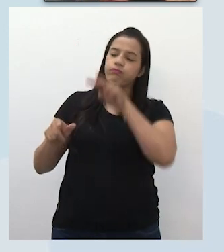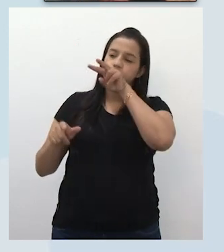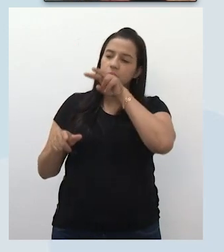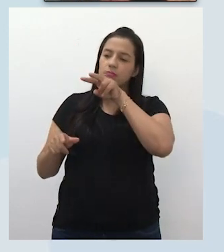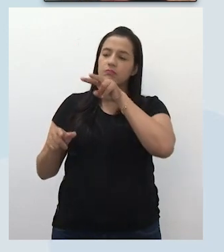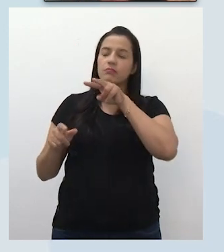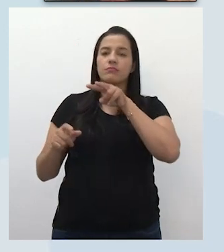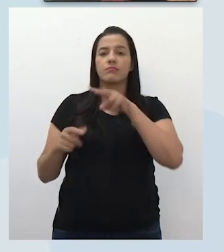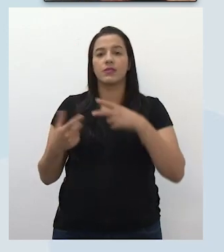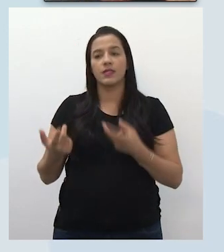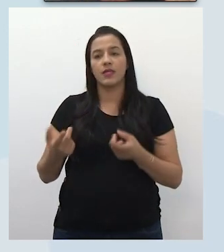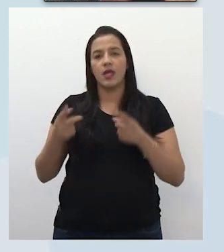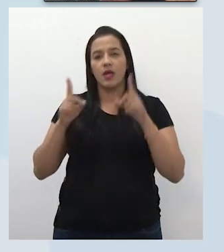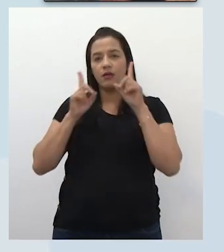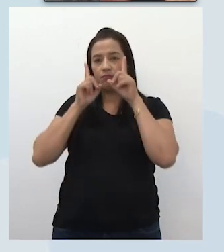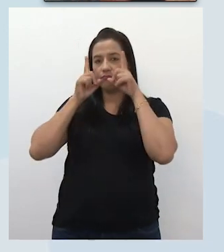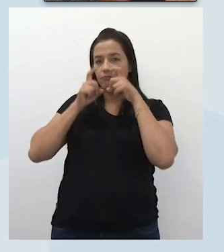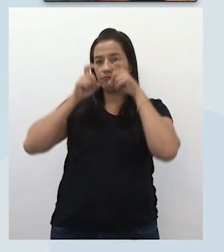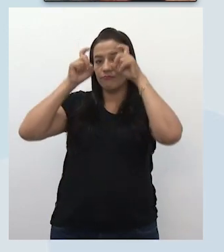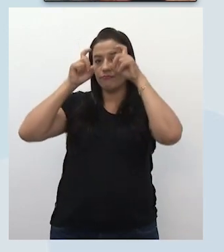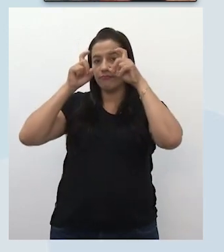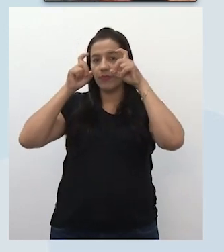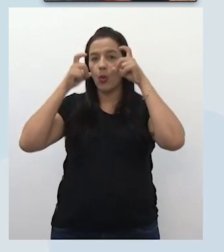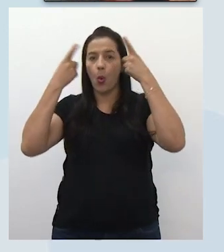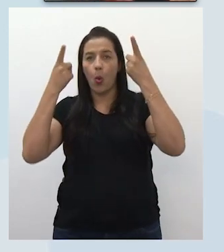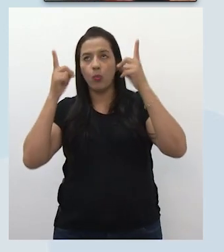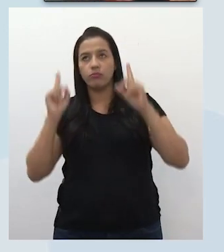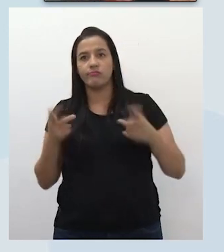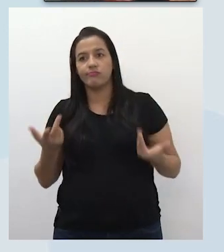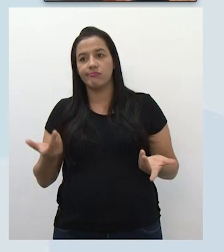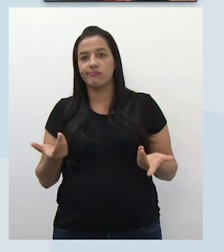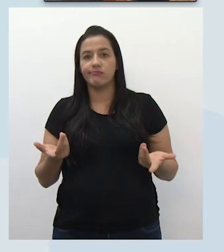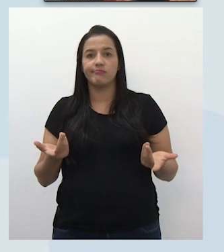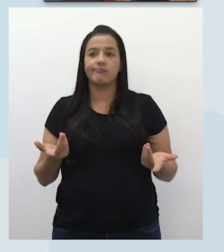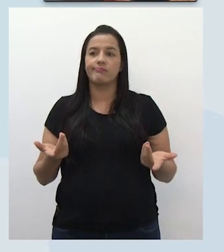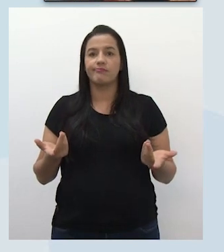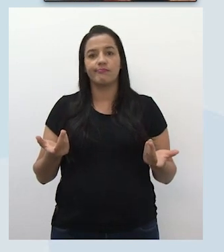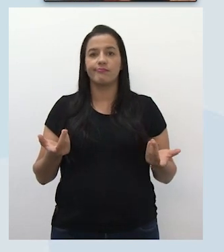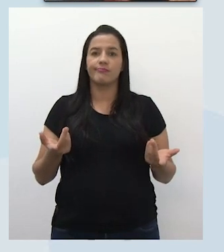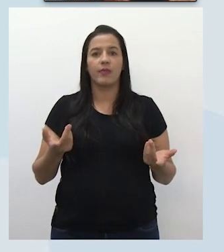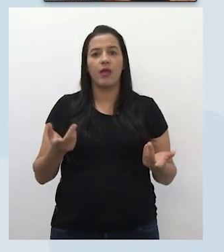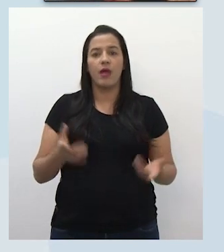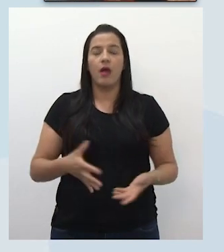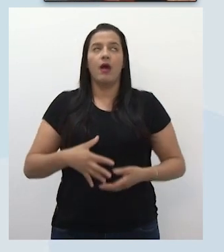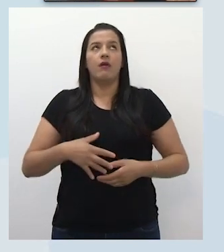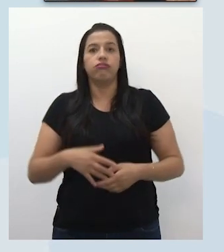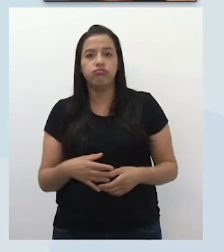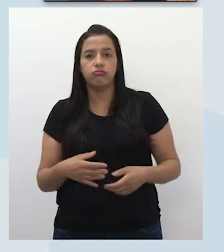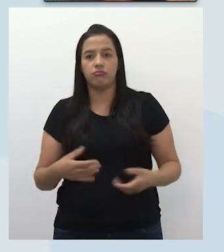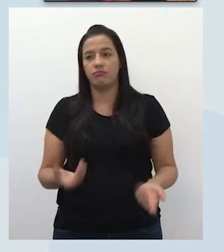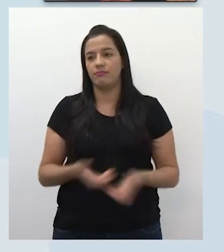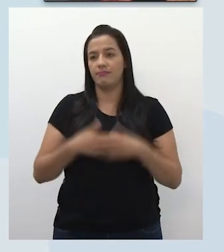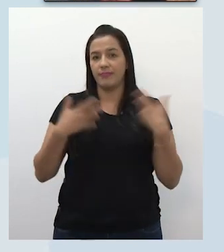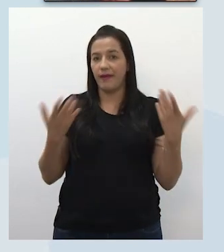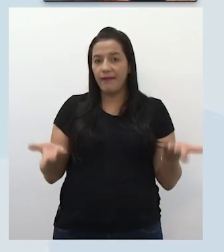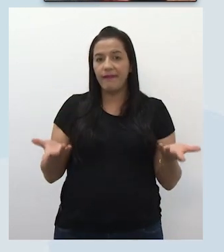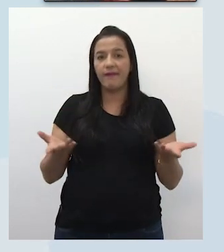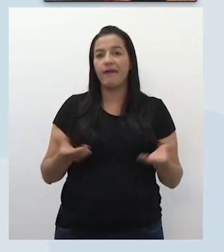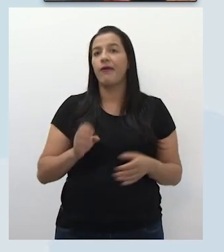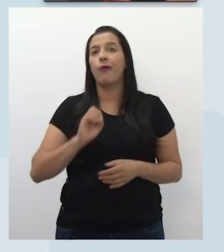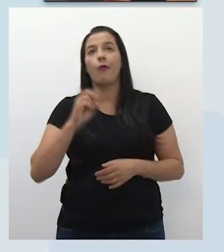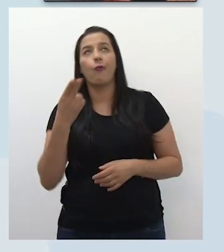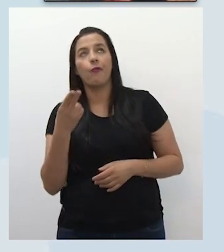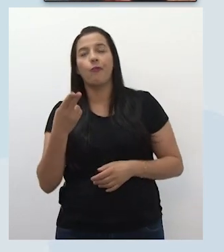uma levantada de sobrancelha, né? Sei lá, uma bufada, né?